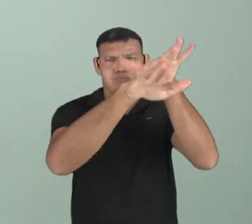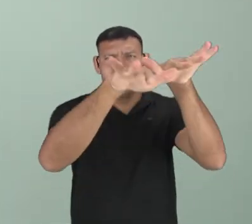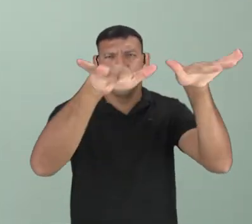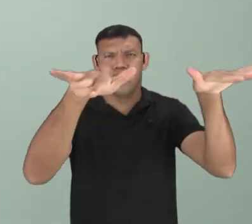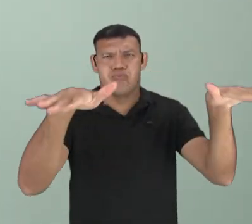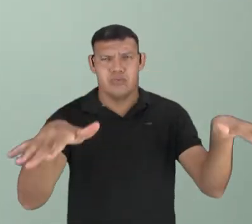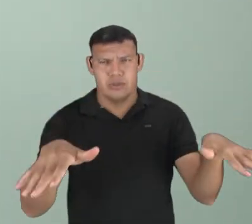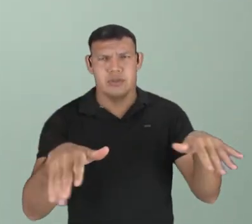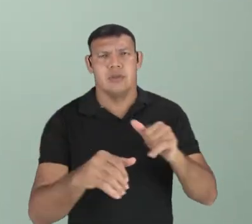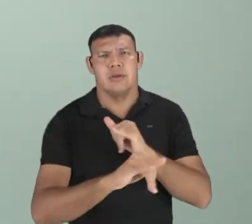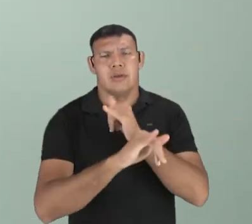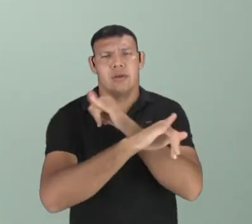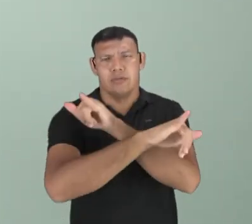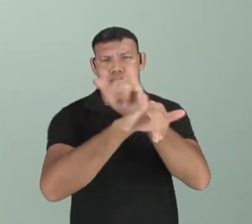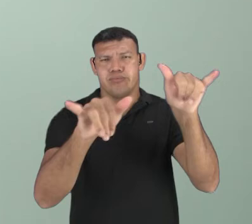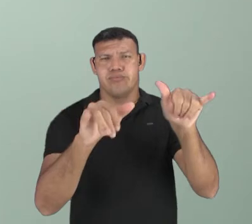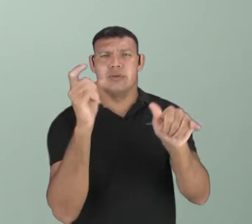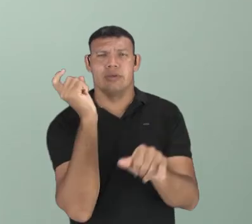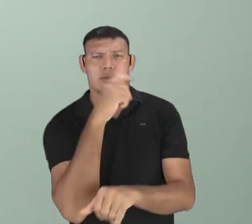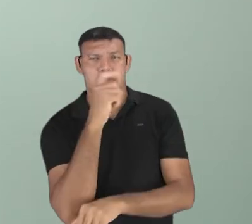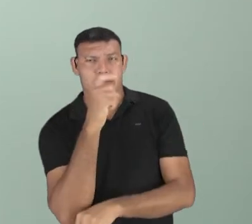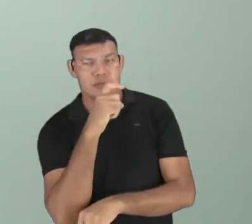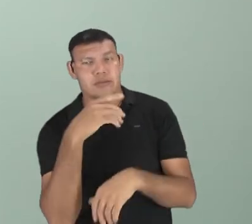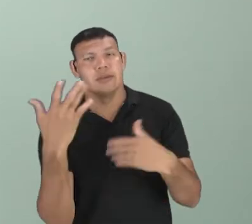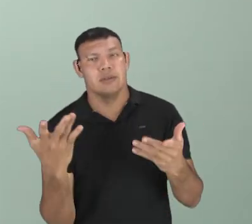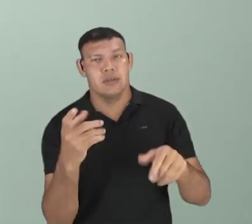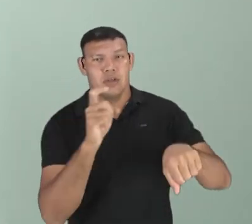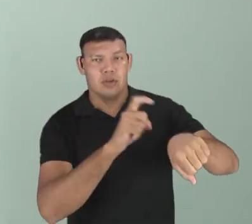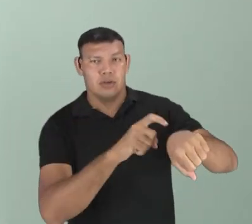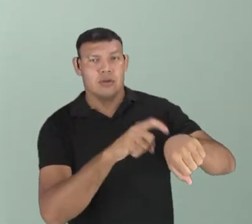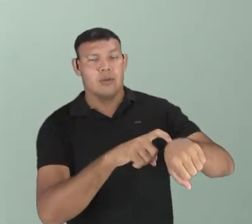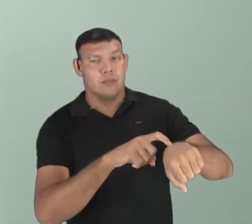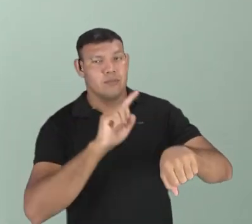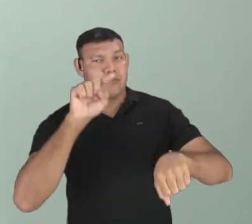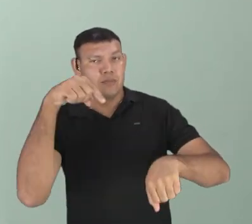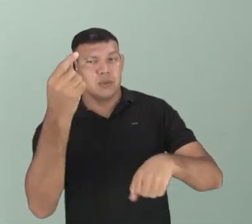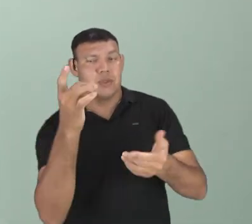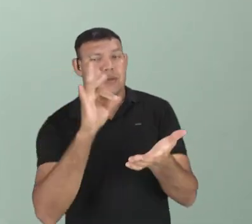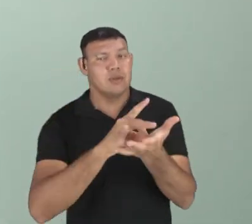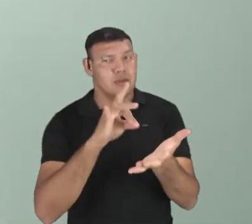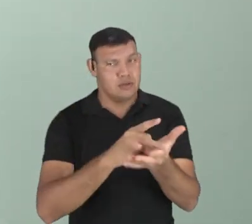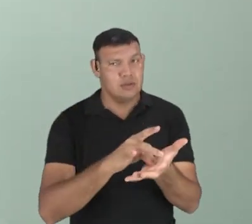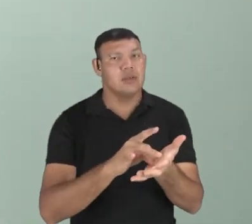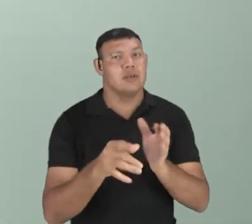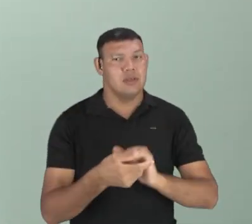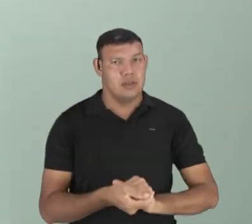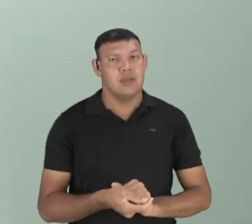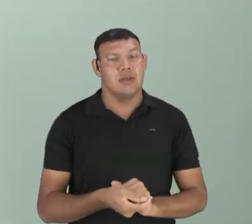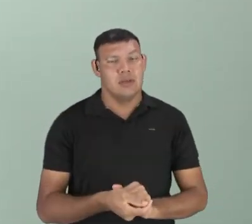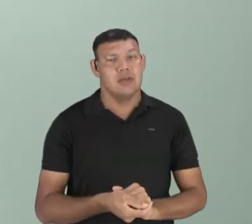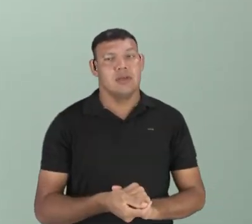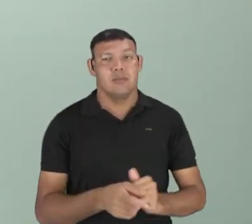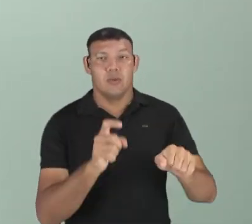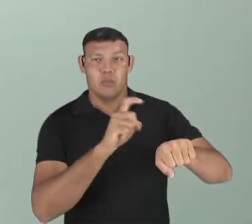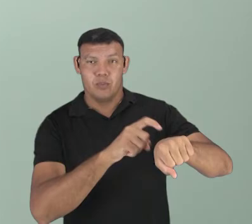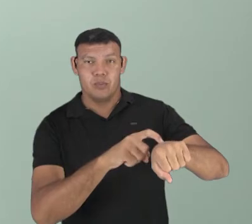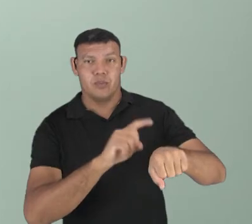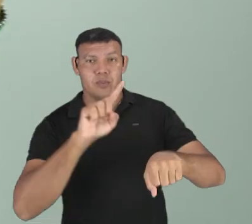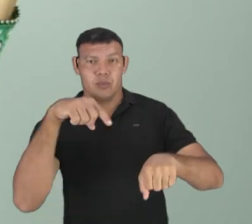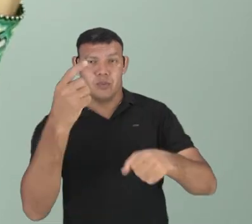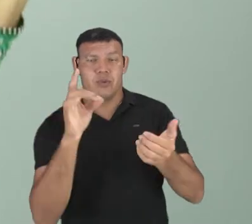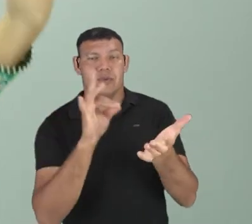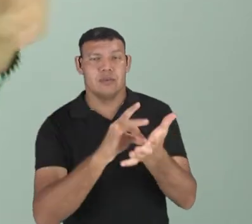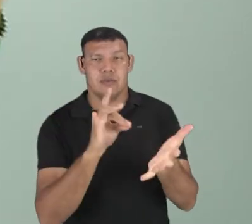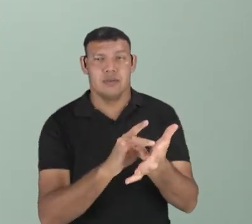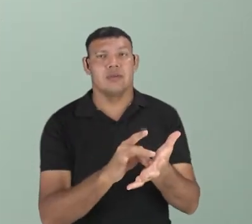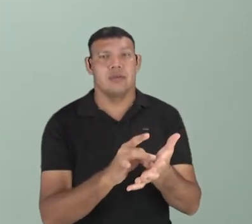de desinformações, então a gente chama isso de era de pós-verdade. E um dos fenômenos da pós-verdade, onde não há mais verdade,